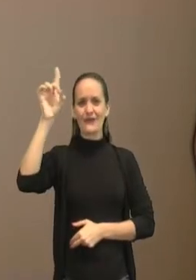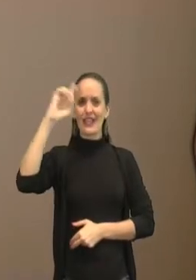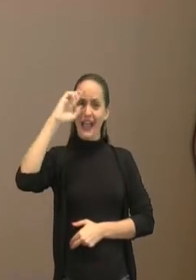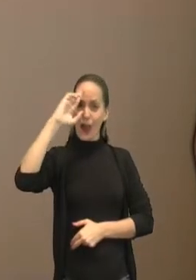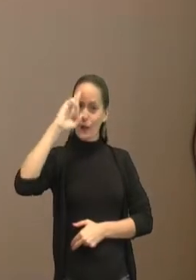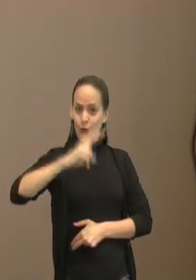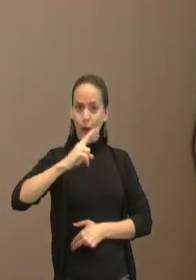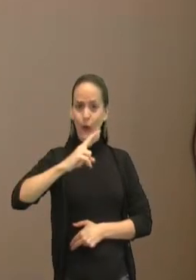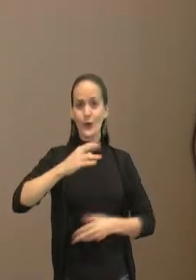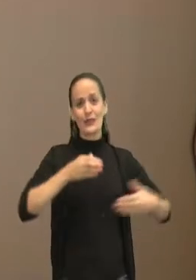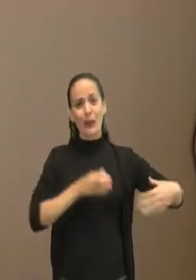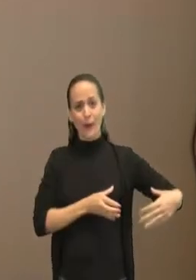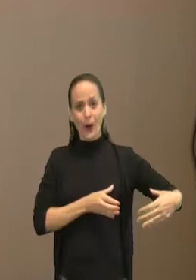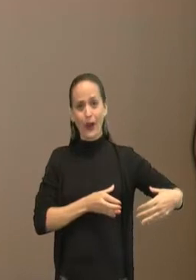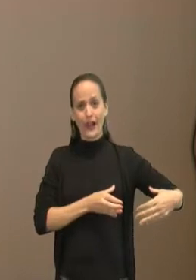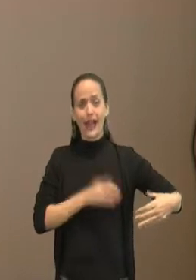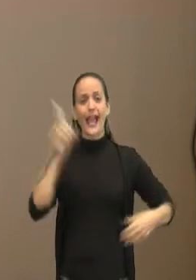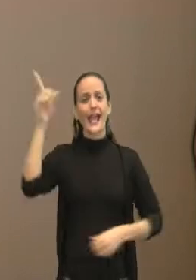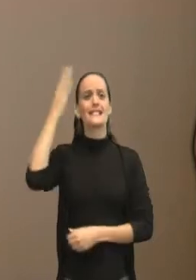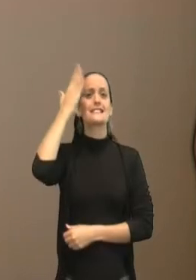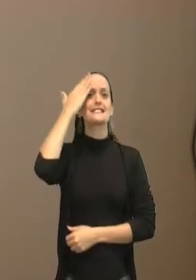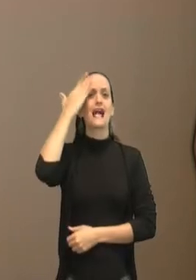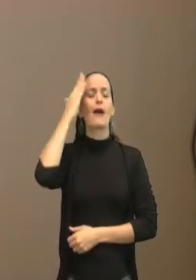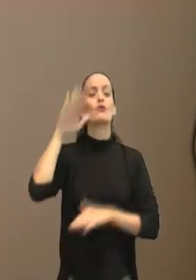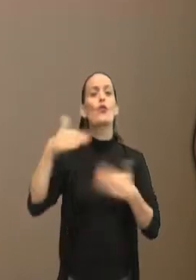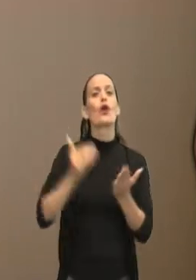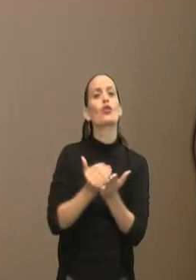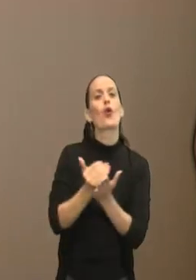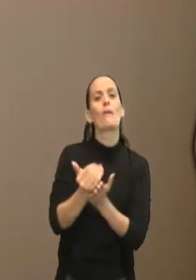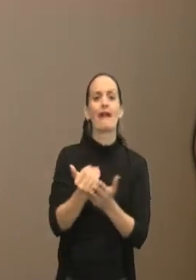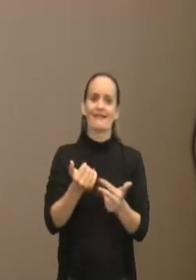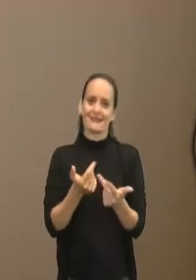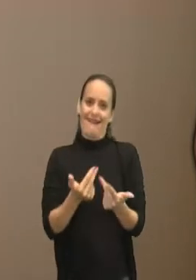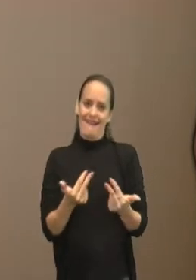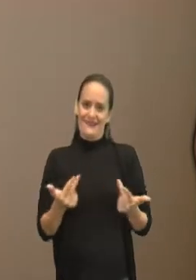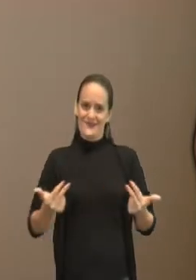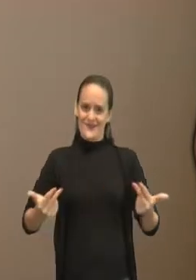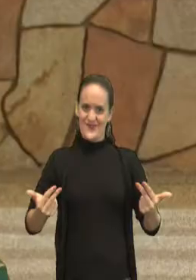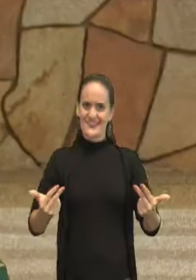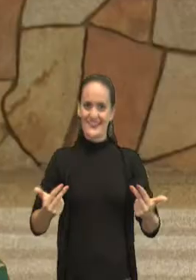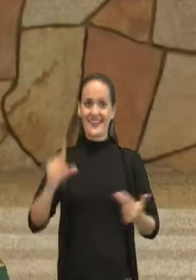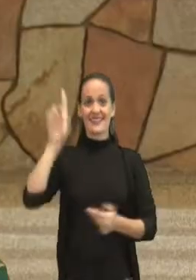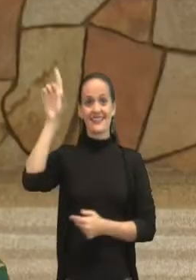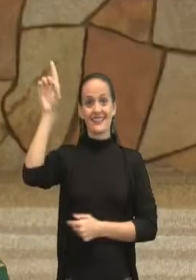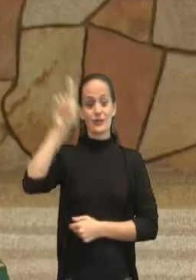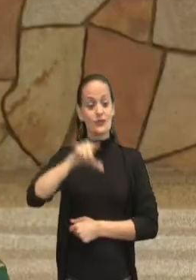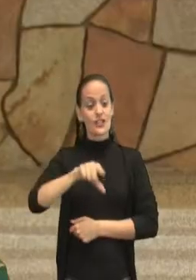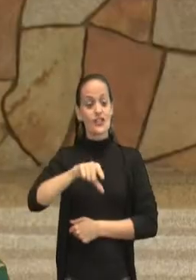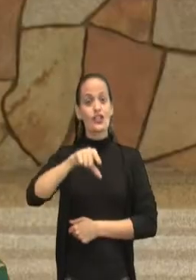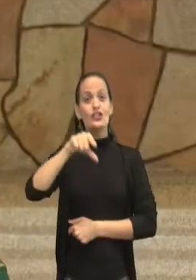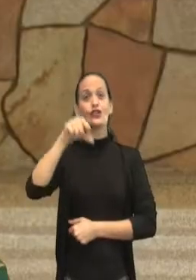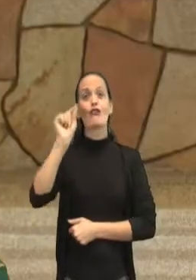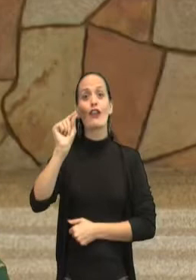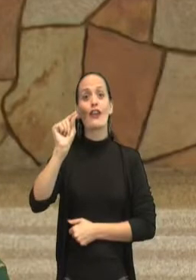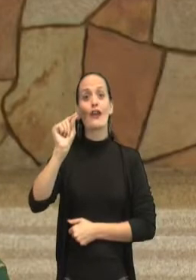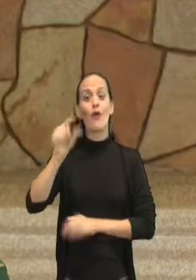então assim estabeleceu, Ele então assim escolheu